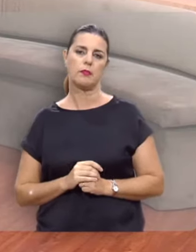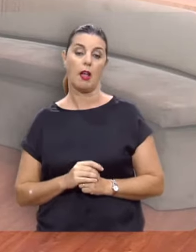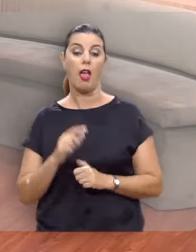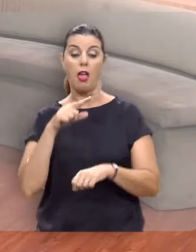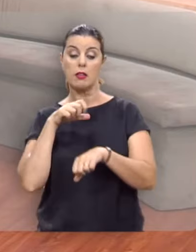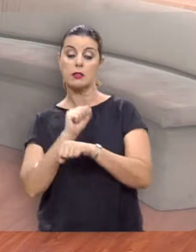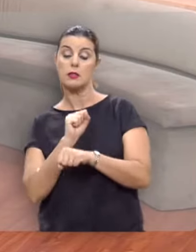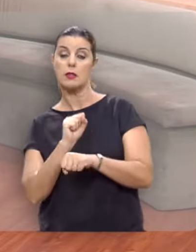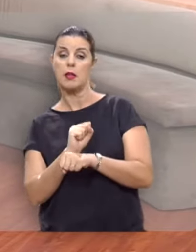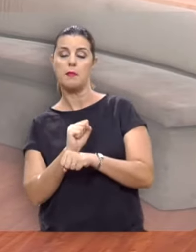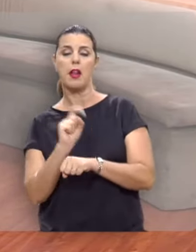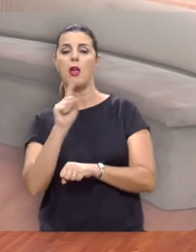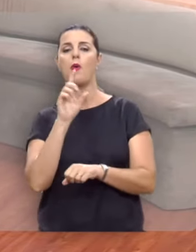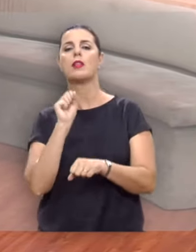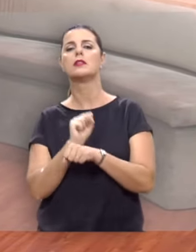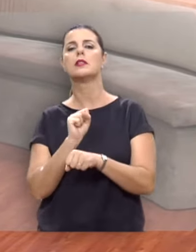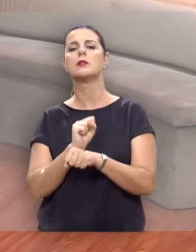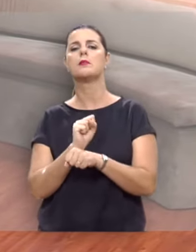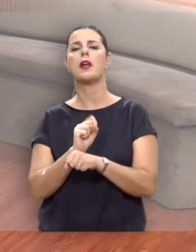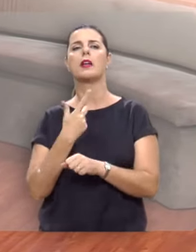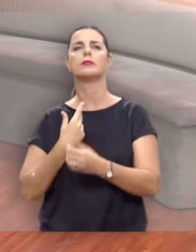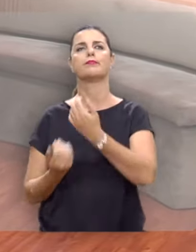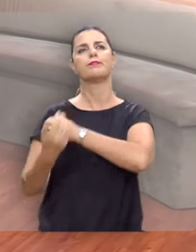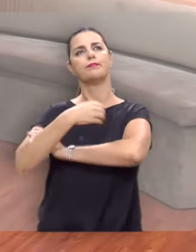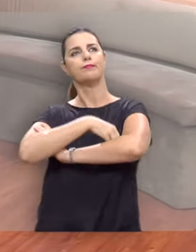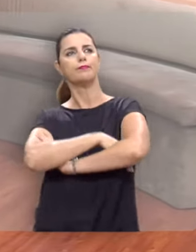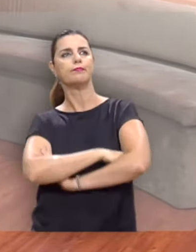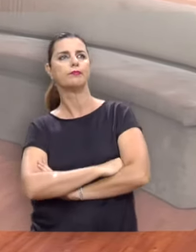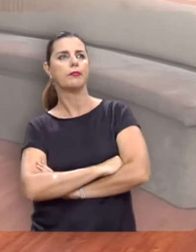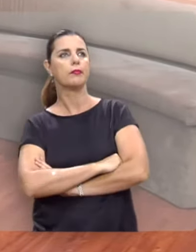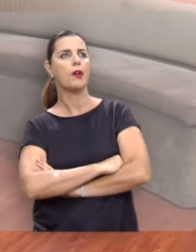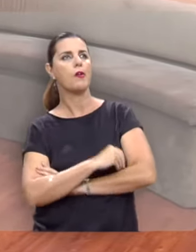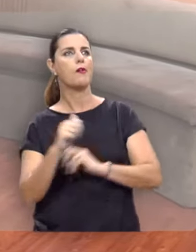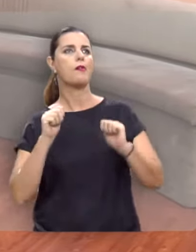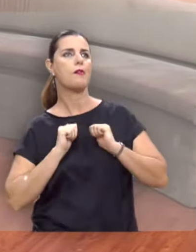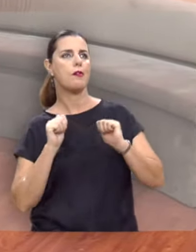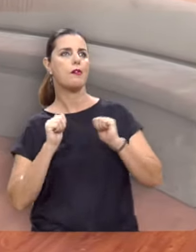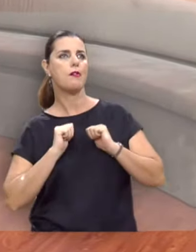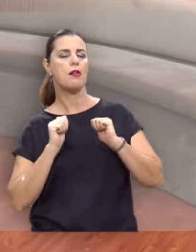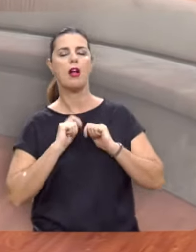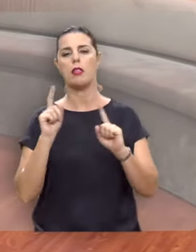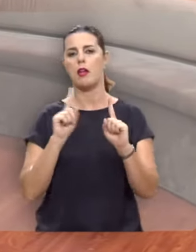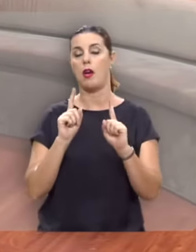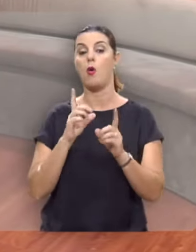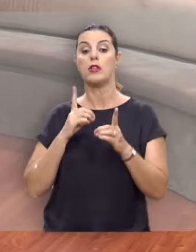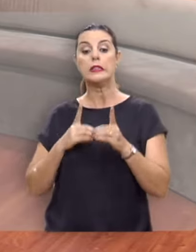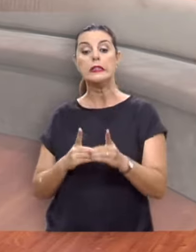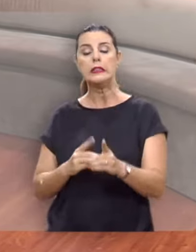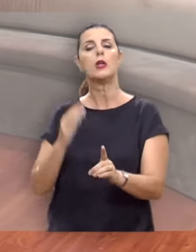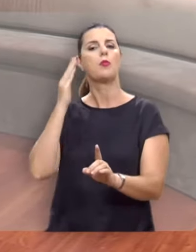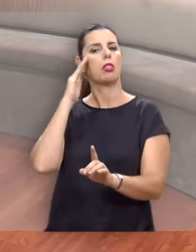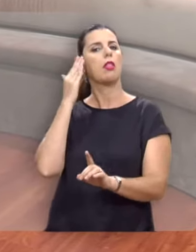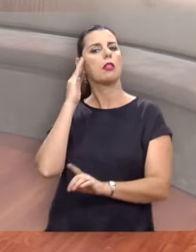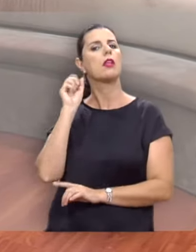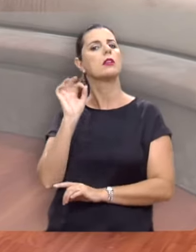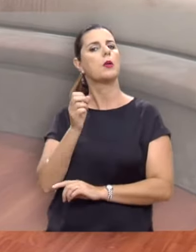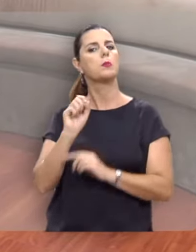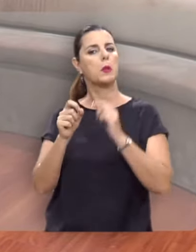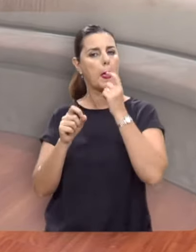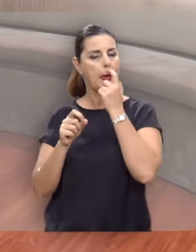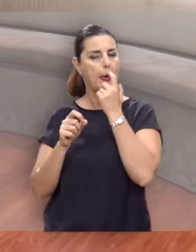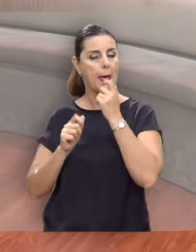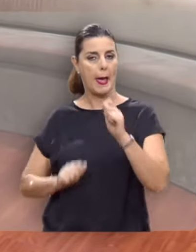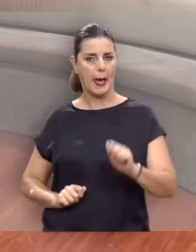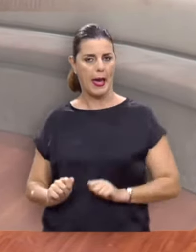Esta espera não era apenas uma espera de braços cruzados. Estes discípulos entenderam isso. E lá